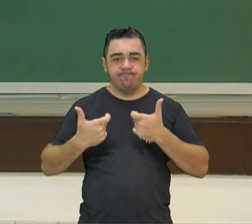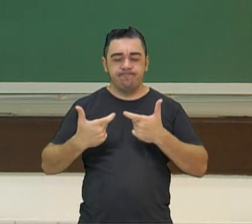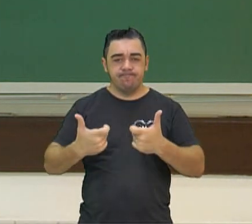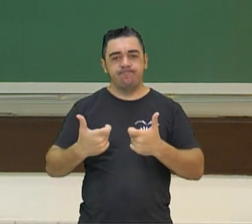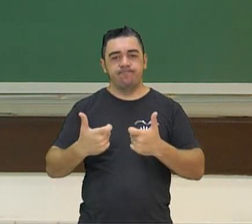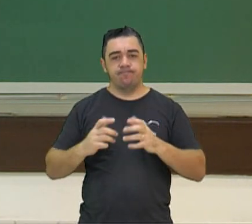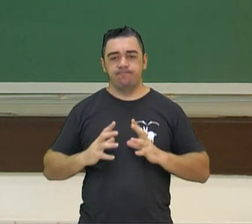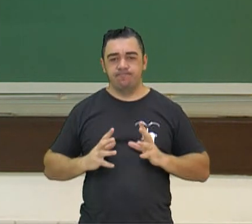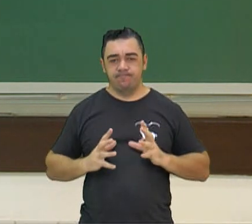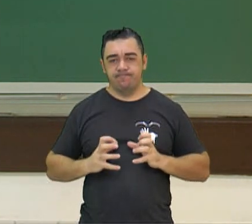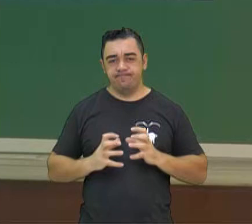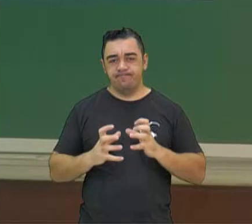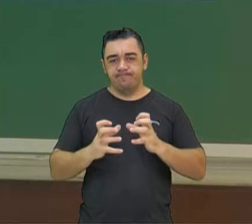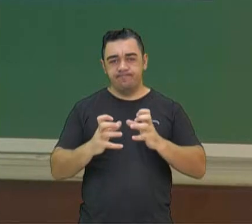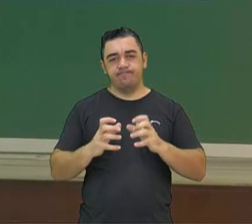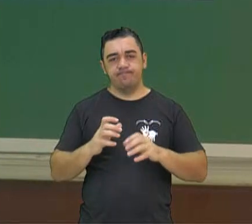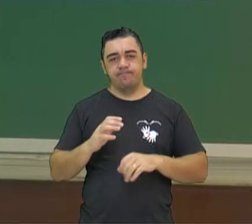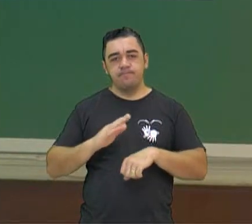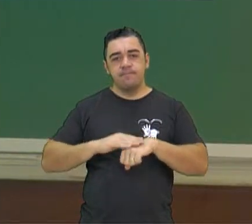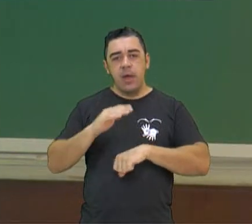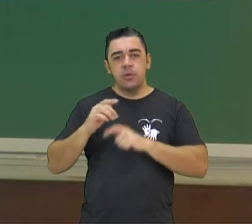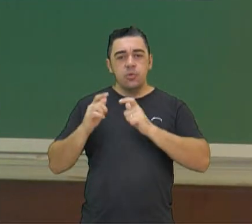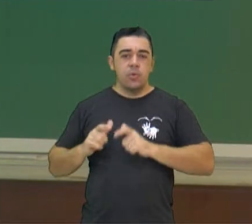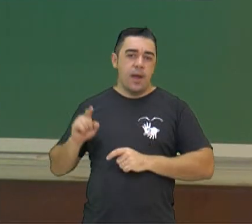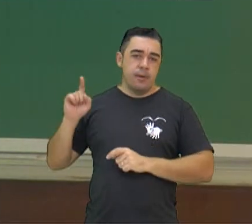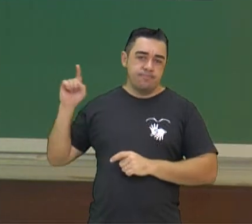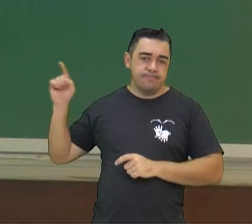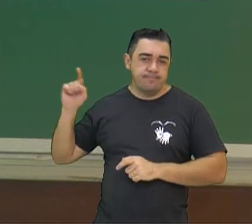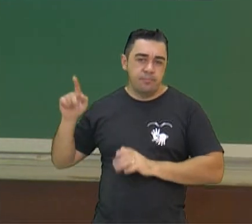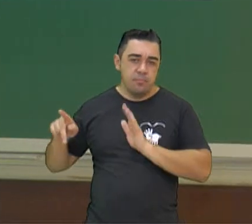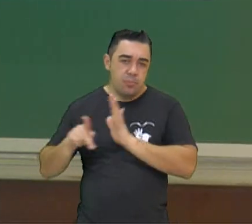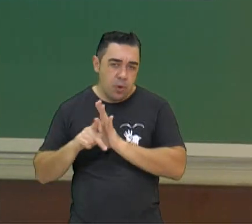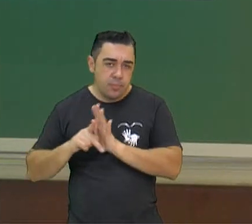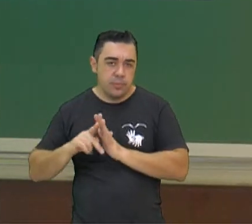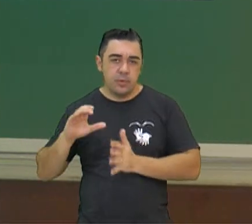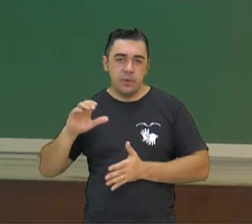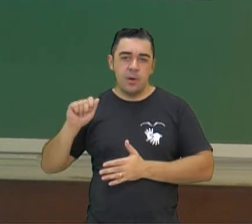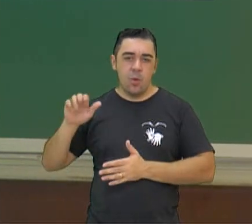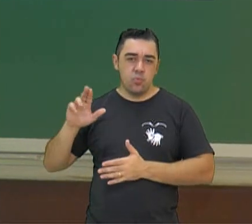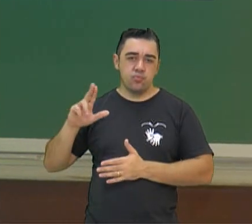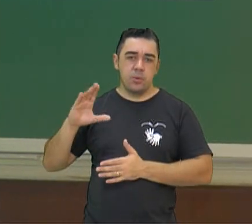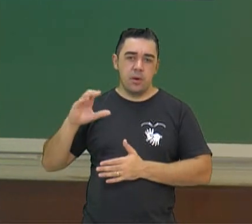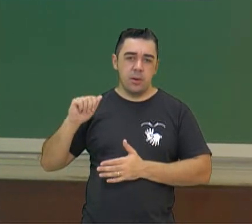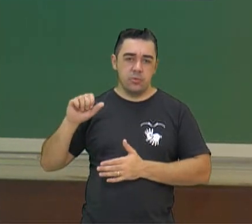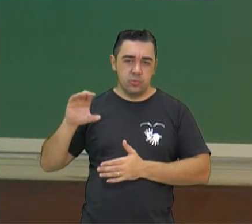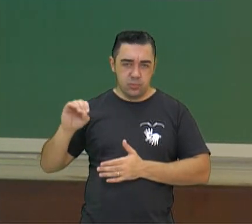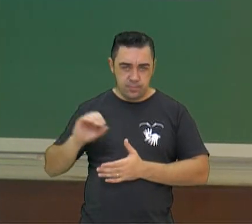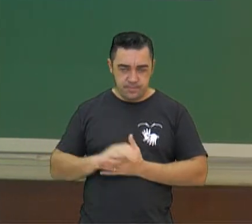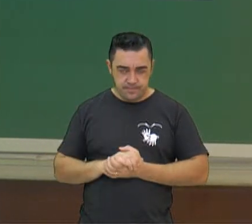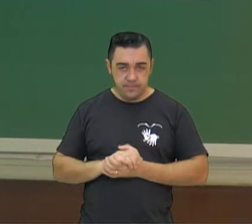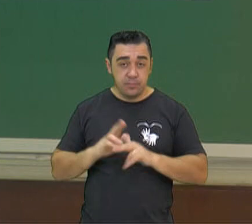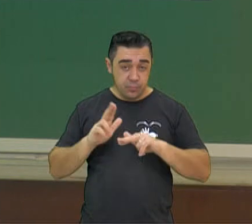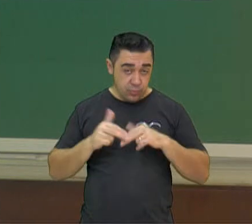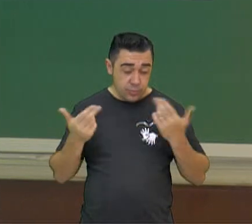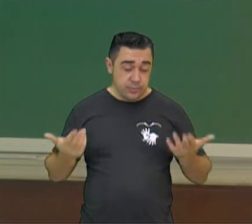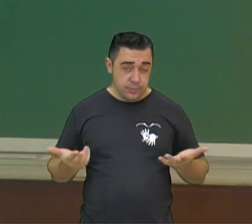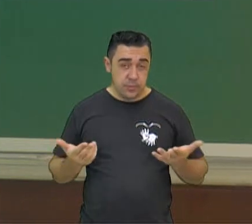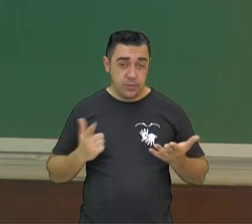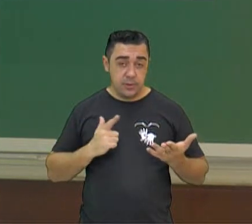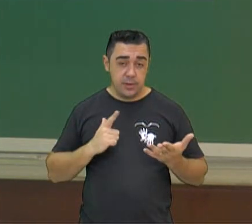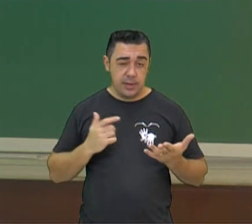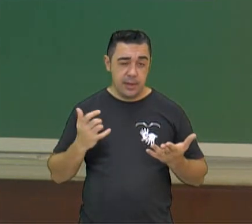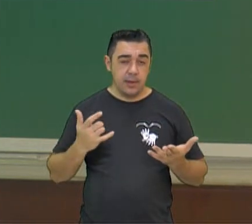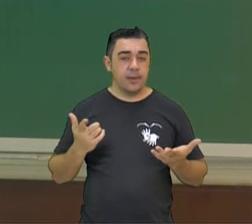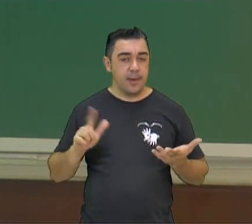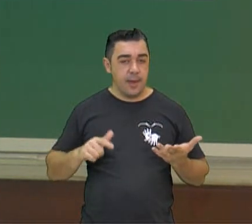que outras que no momento não têm esta riqueza para ser extraída. E